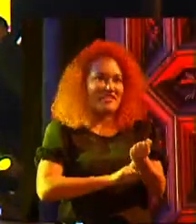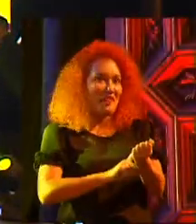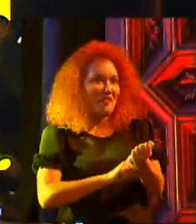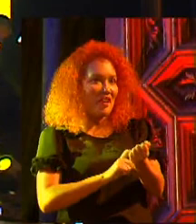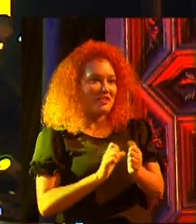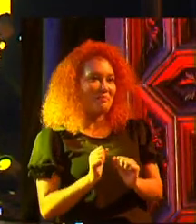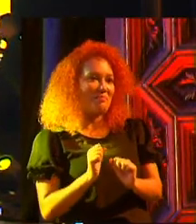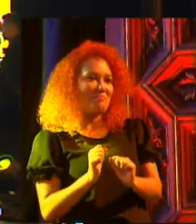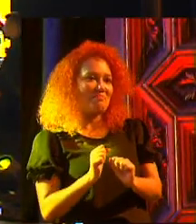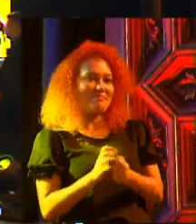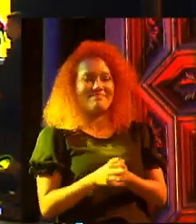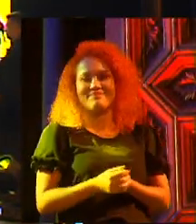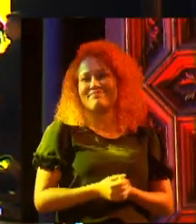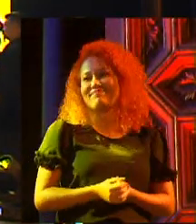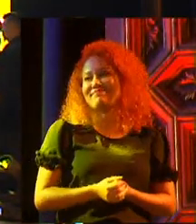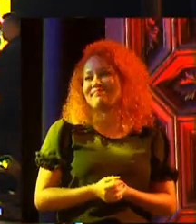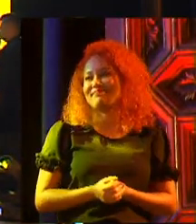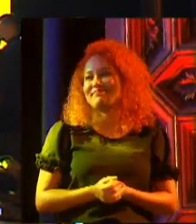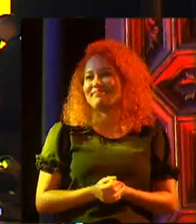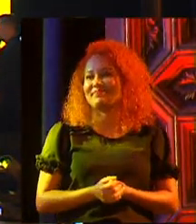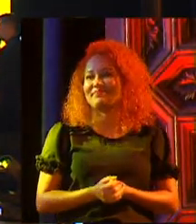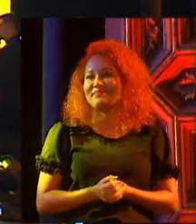Furtado.